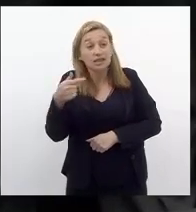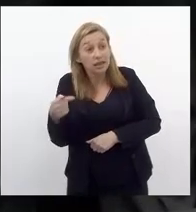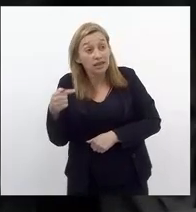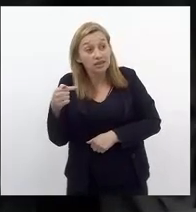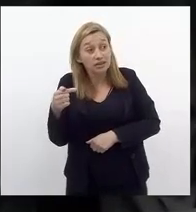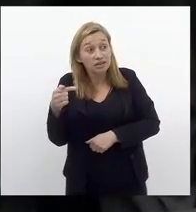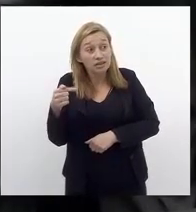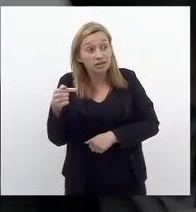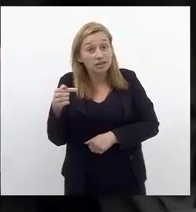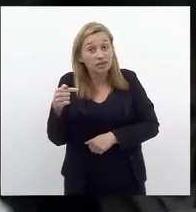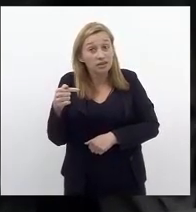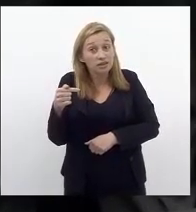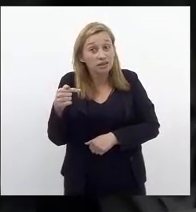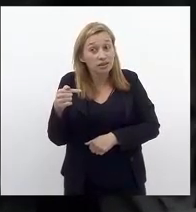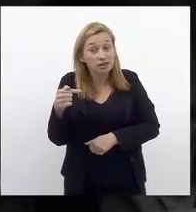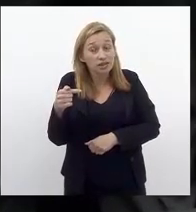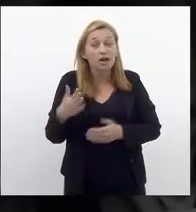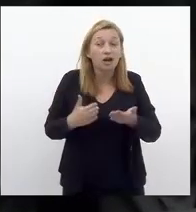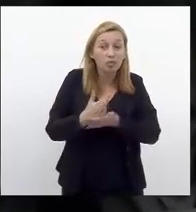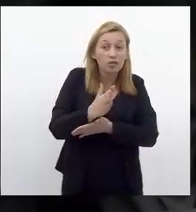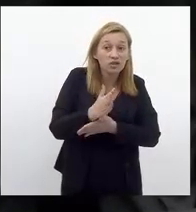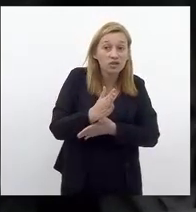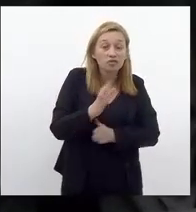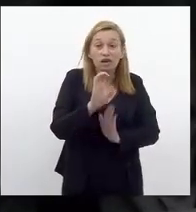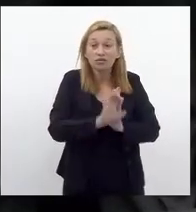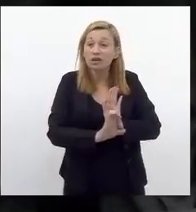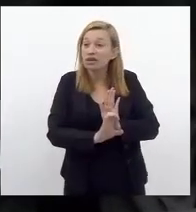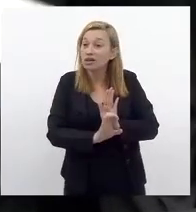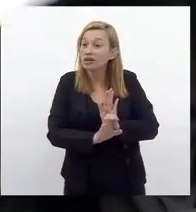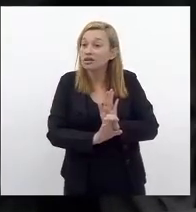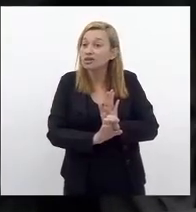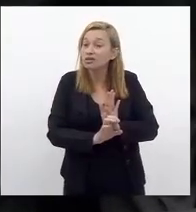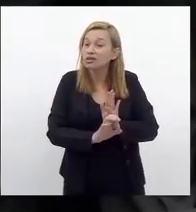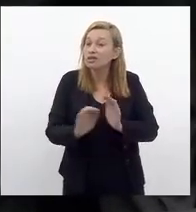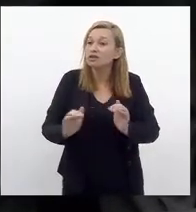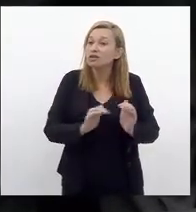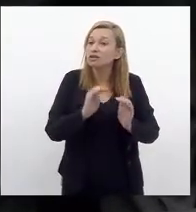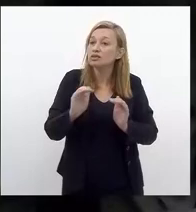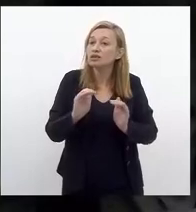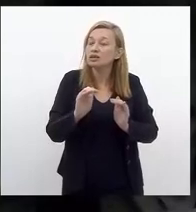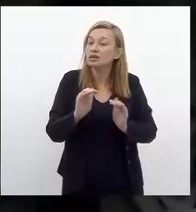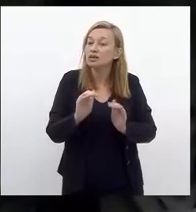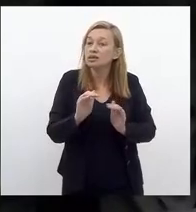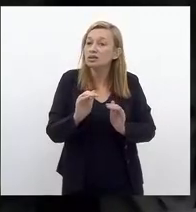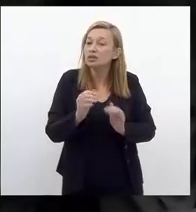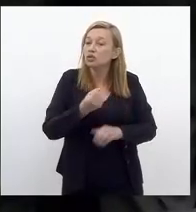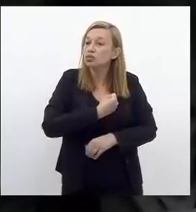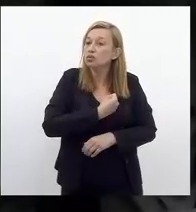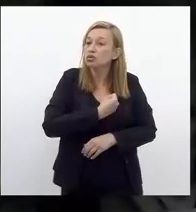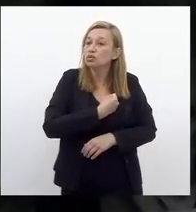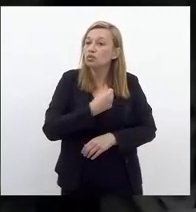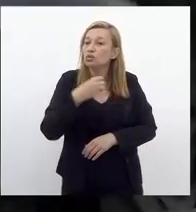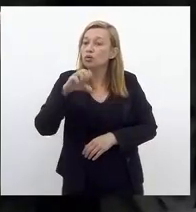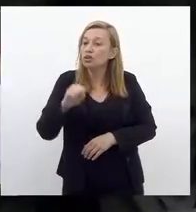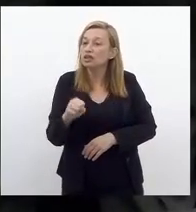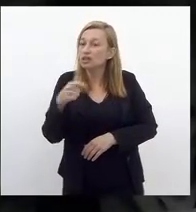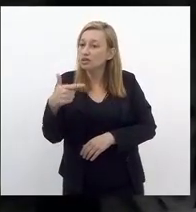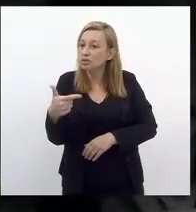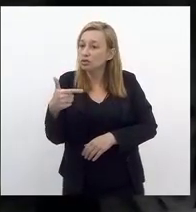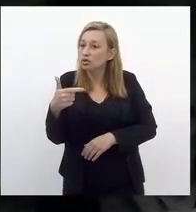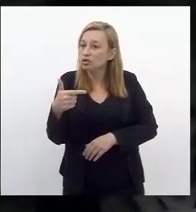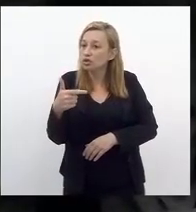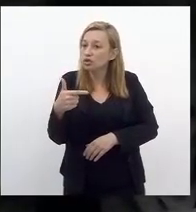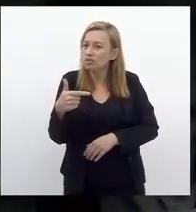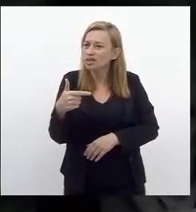18:27 pela aprovação da emenda supressiva número 82